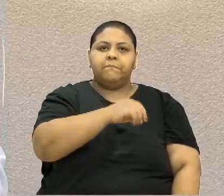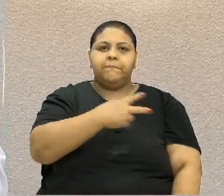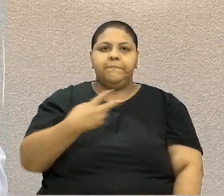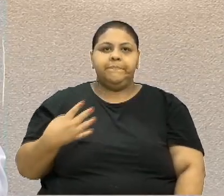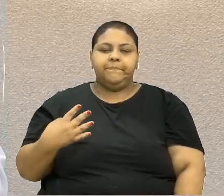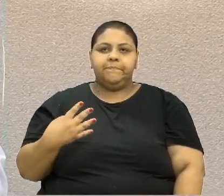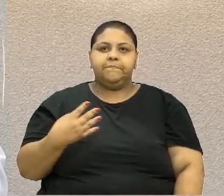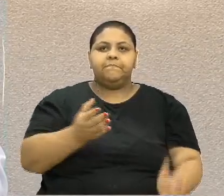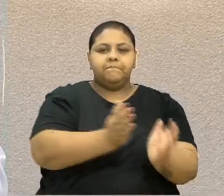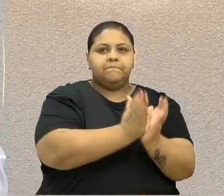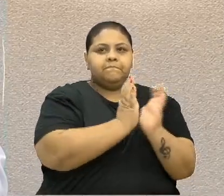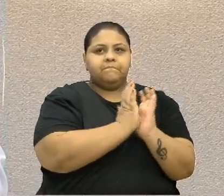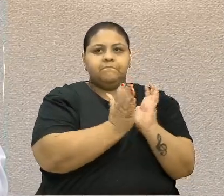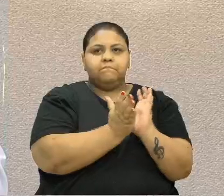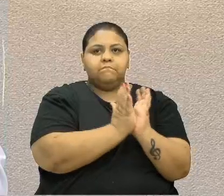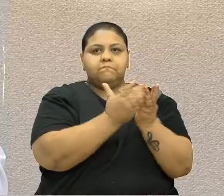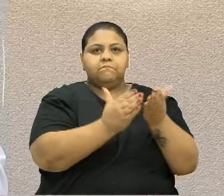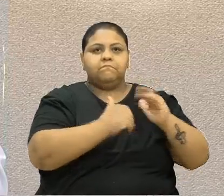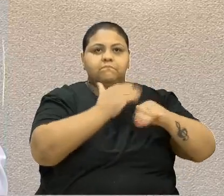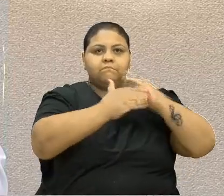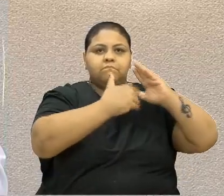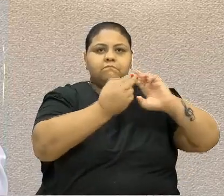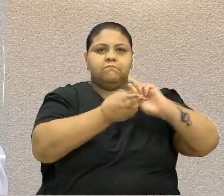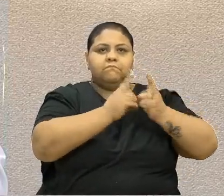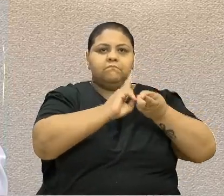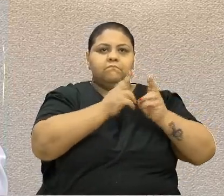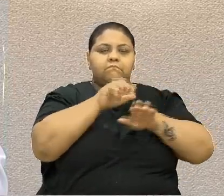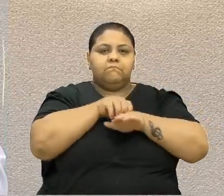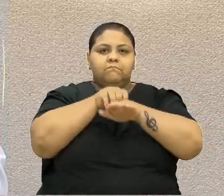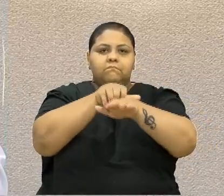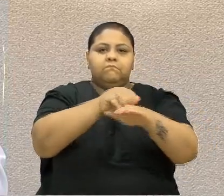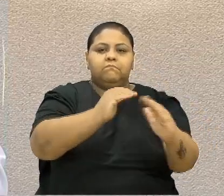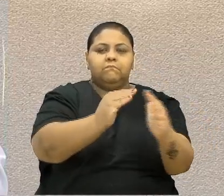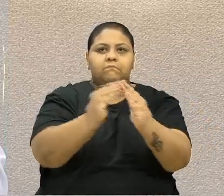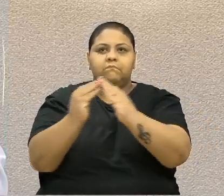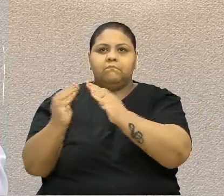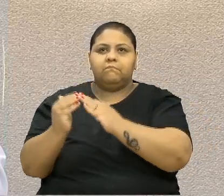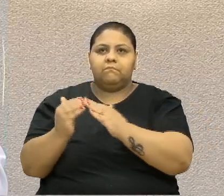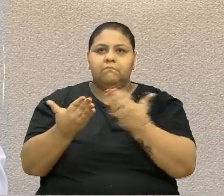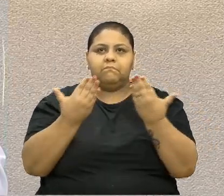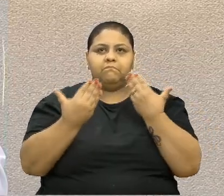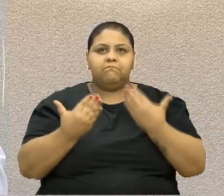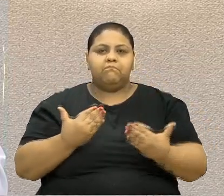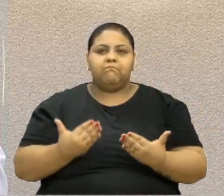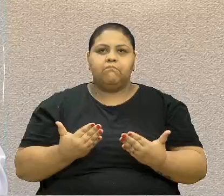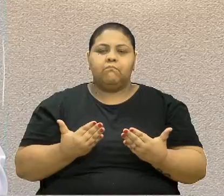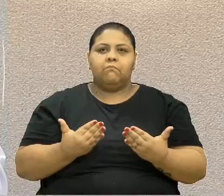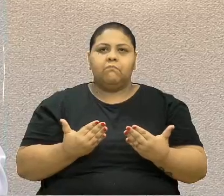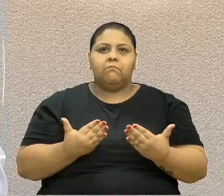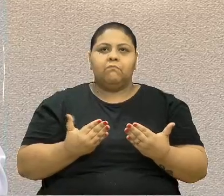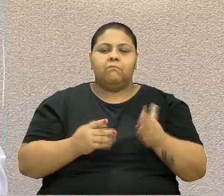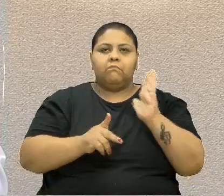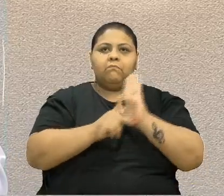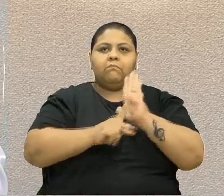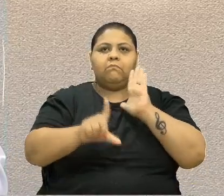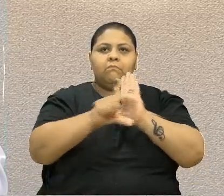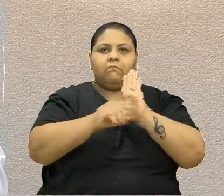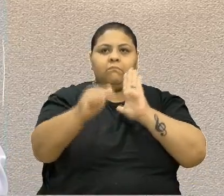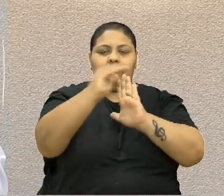169/2024. Recebe esta Comissão de Desenvolvimento Urbano, Transporte e Habitação para análise e parecer do projeto de